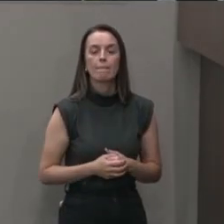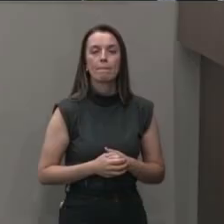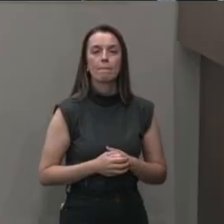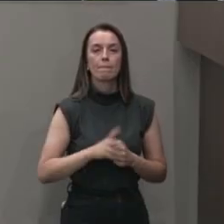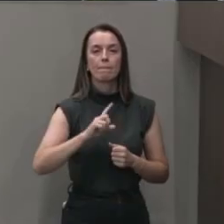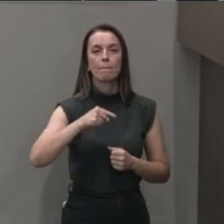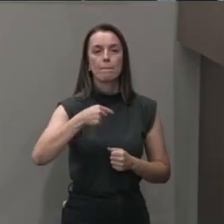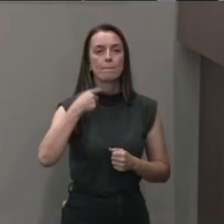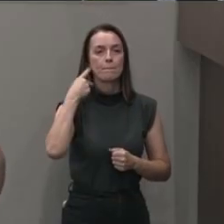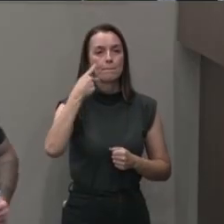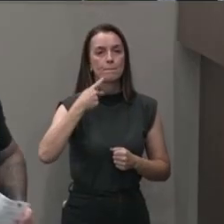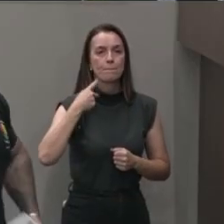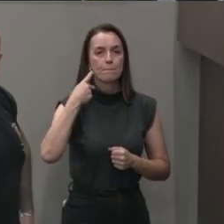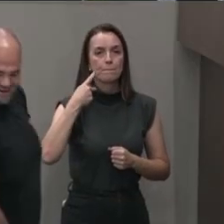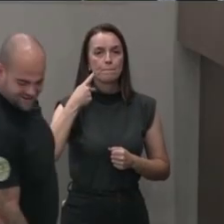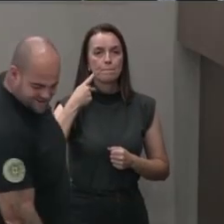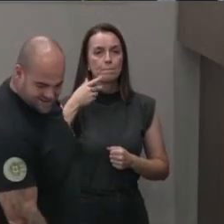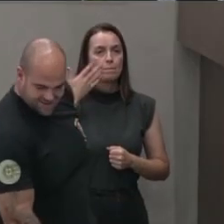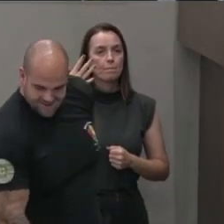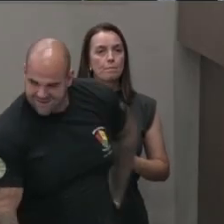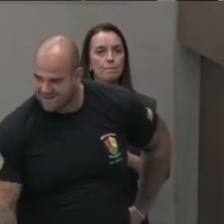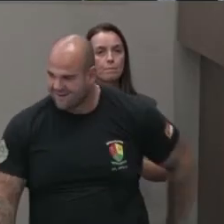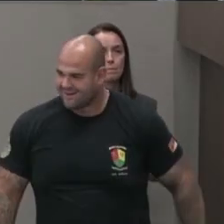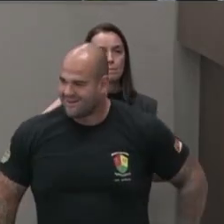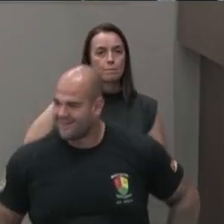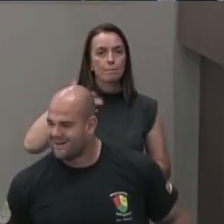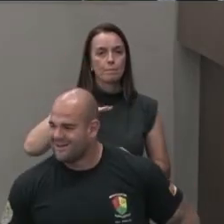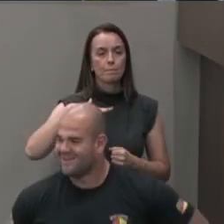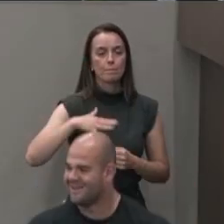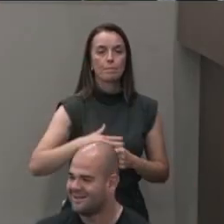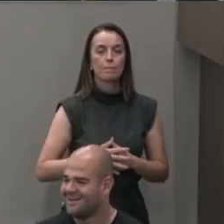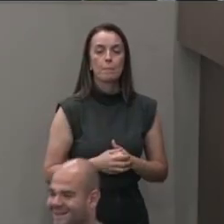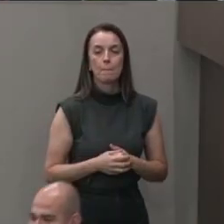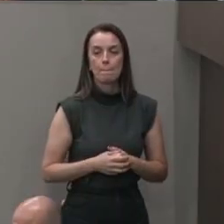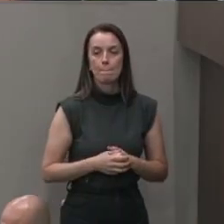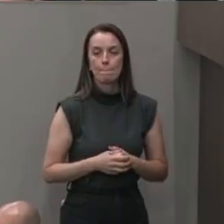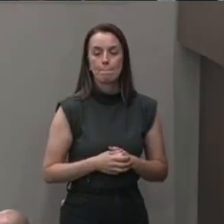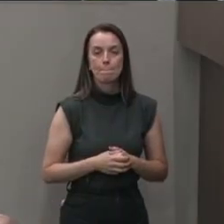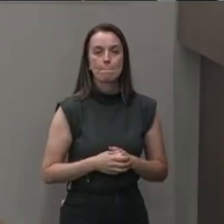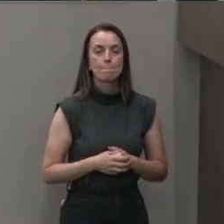Próxima vereadora Eva Valéria Lorenzato.